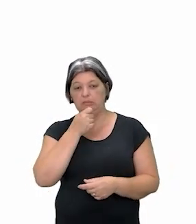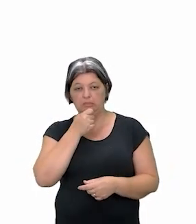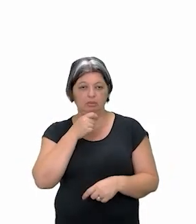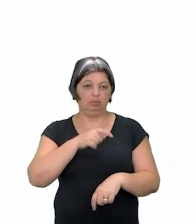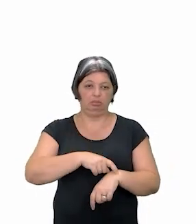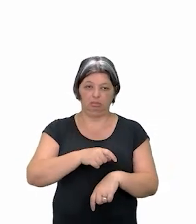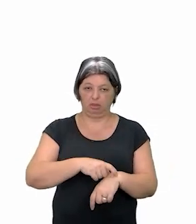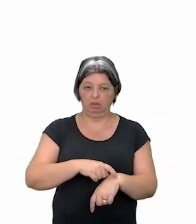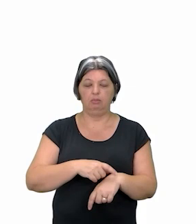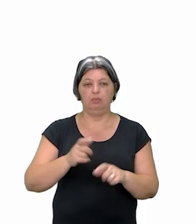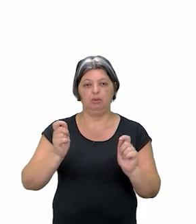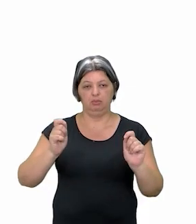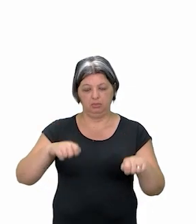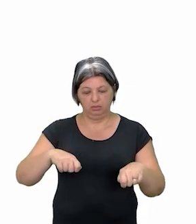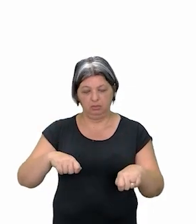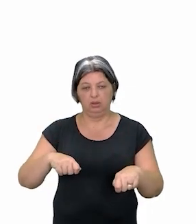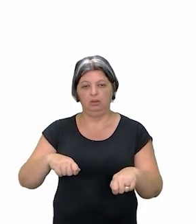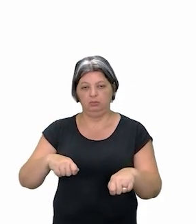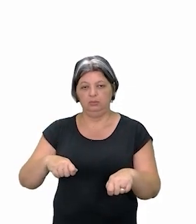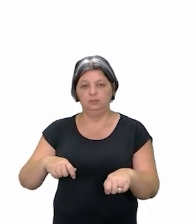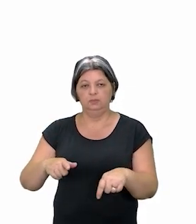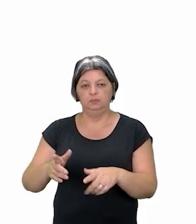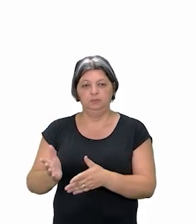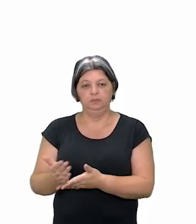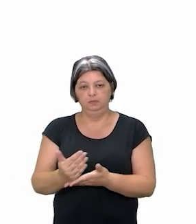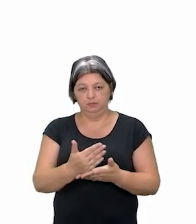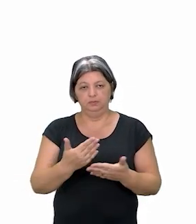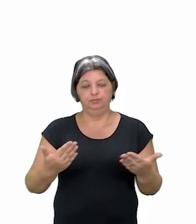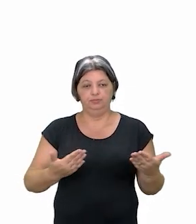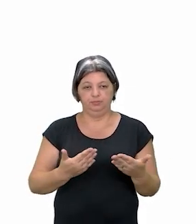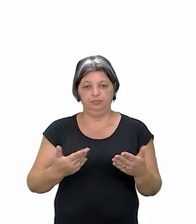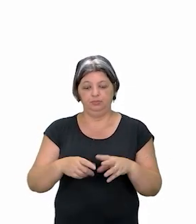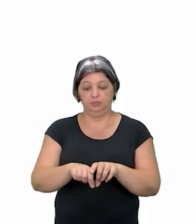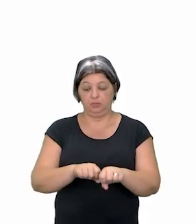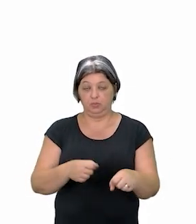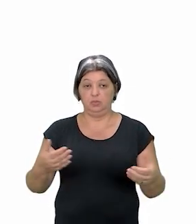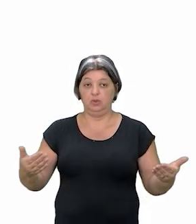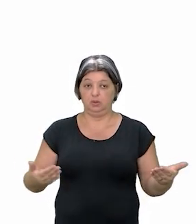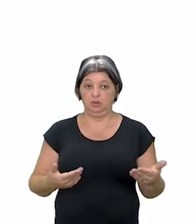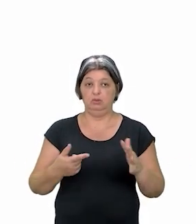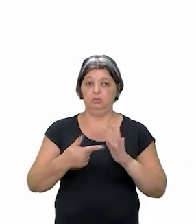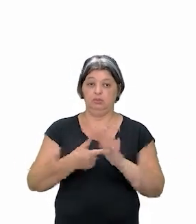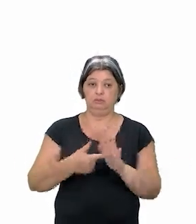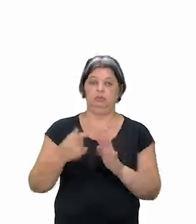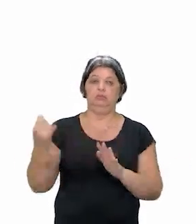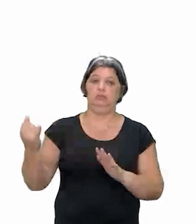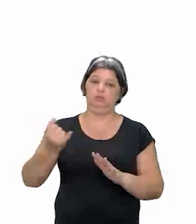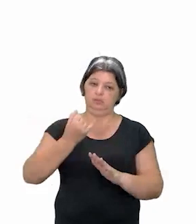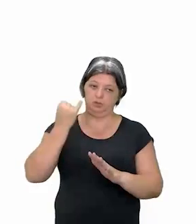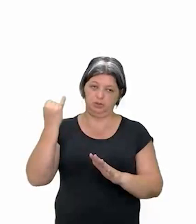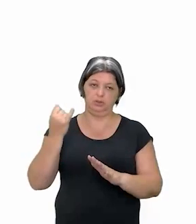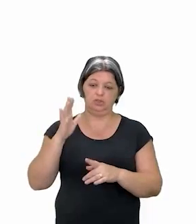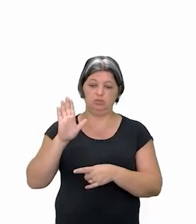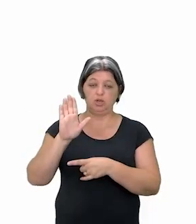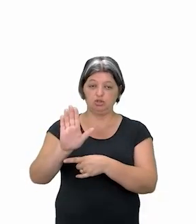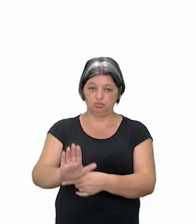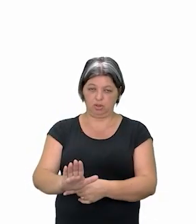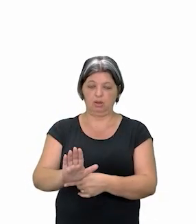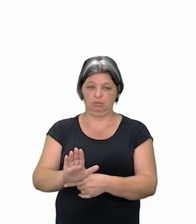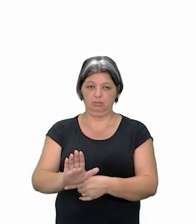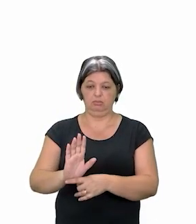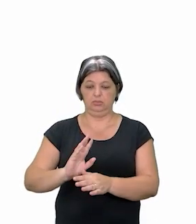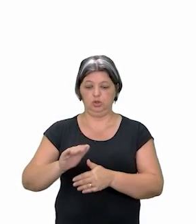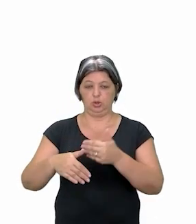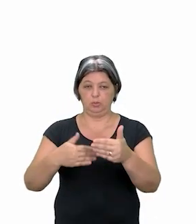verificar isso, a gente pode sim, né, e hoje, inclusive, a formação de hoje vai trazer elementos importantes para auxiliá-los, né,